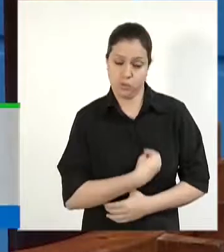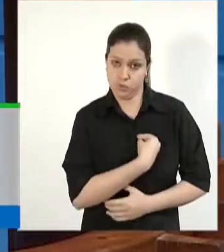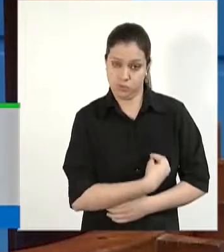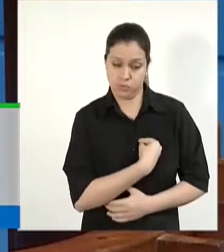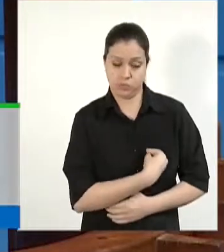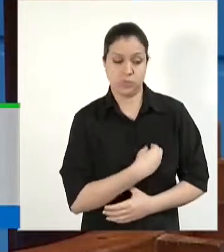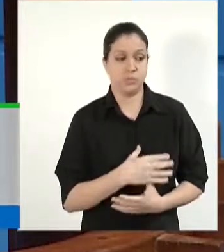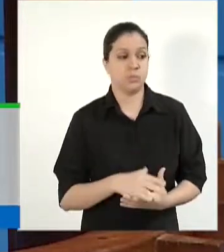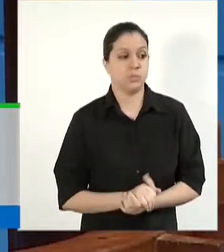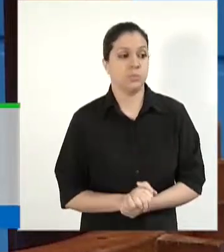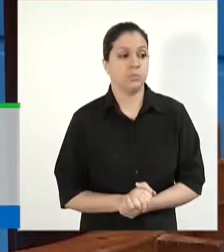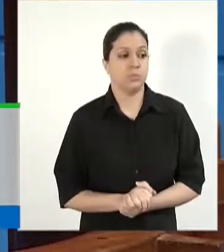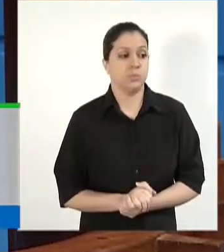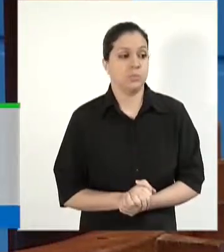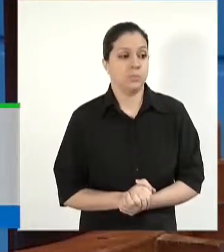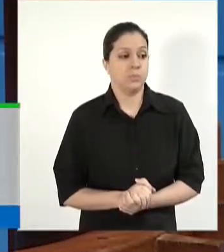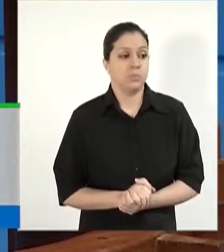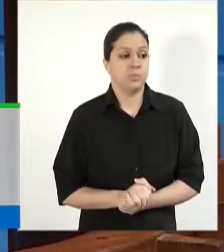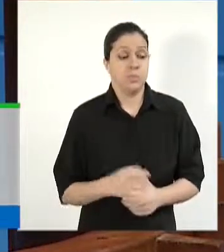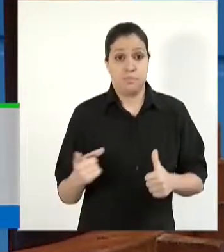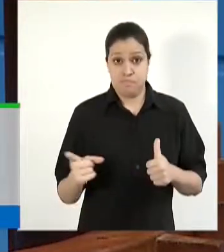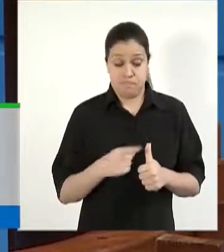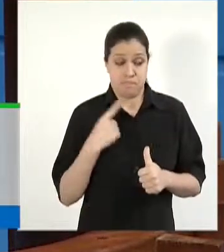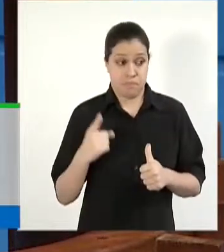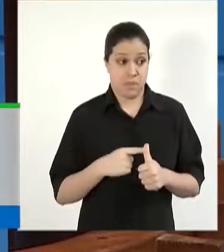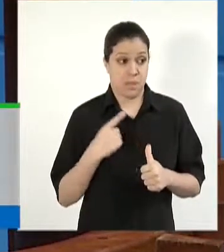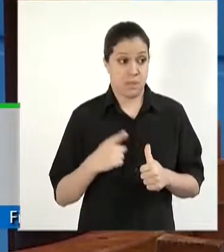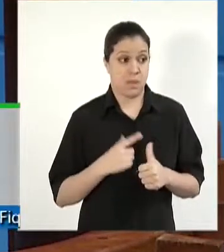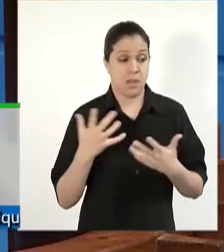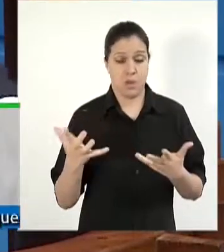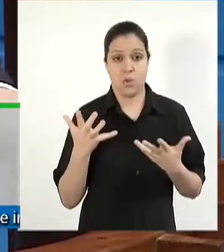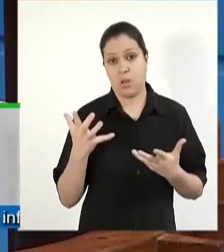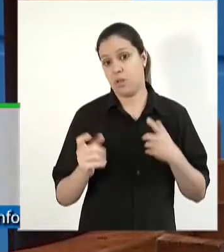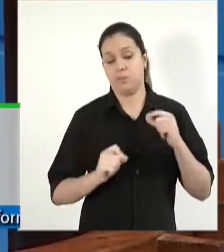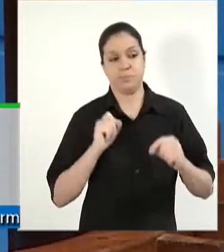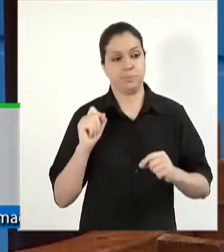Em primeiro lugar, gostaria aqui de